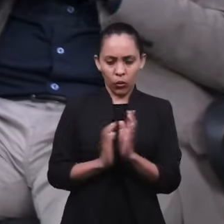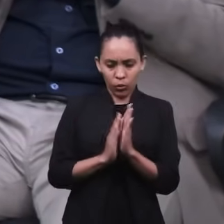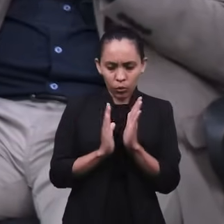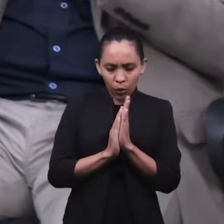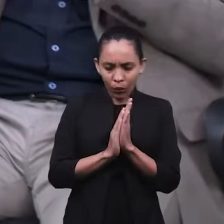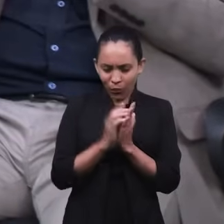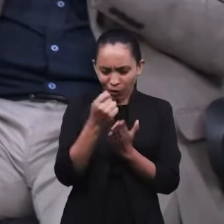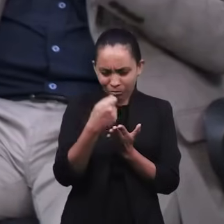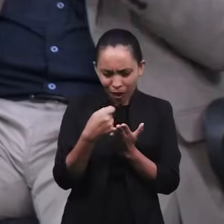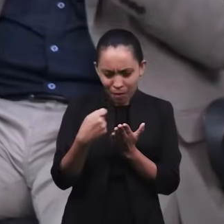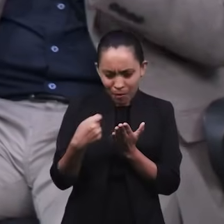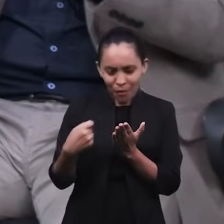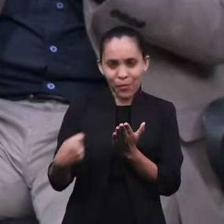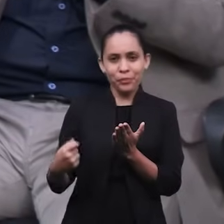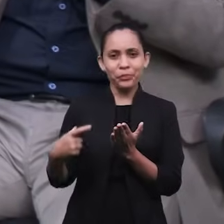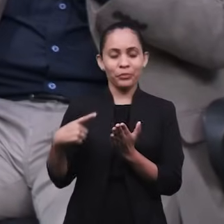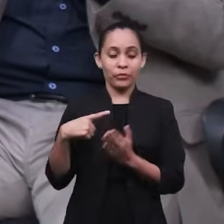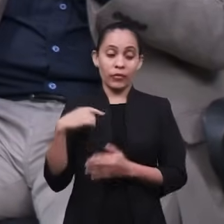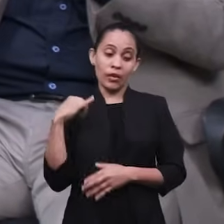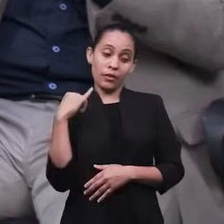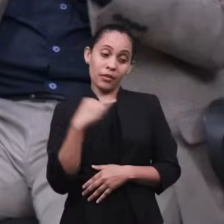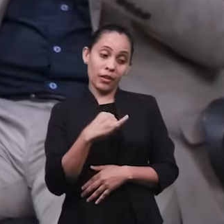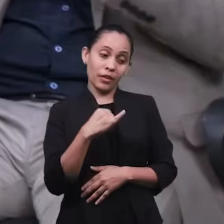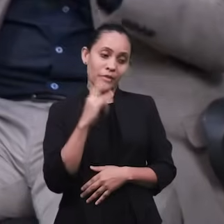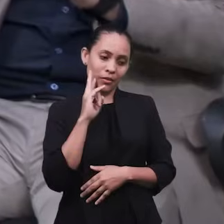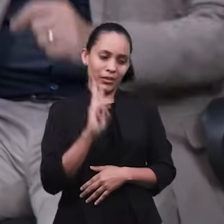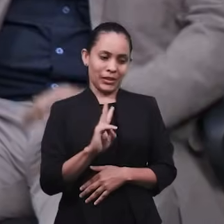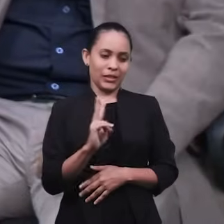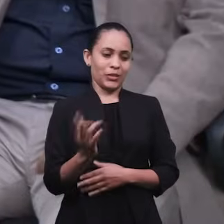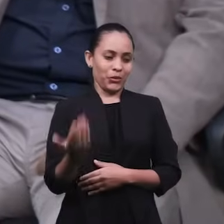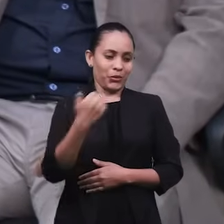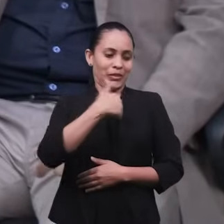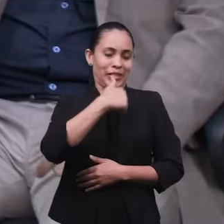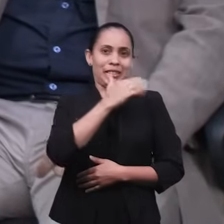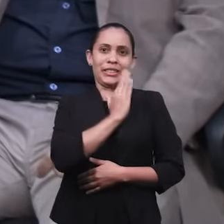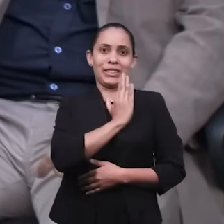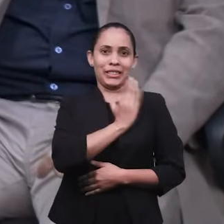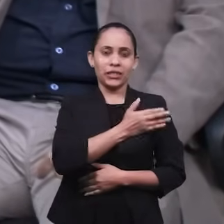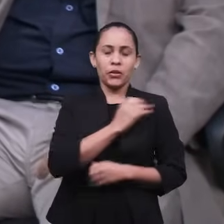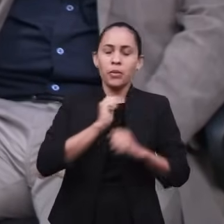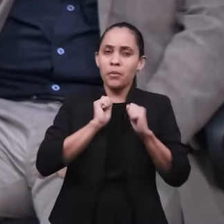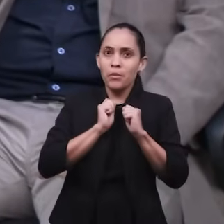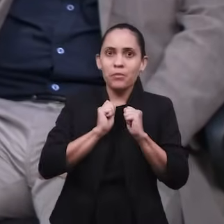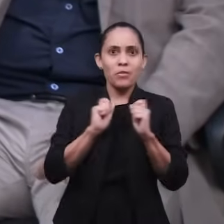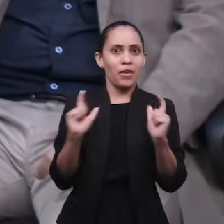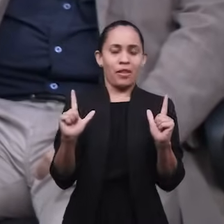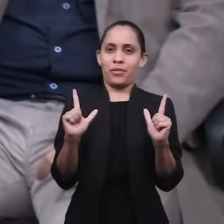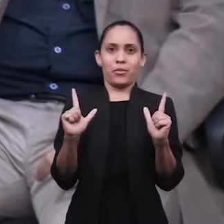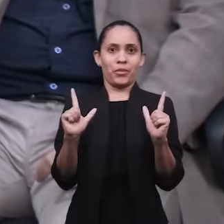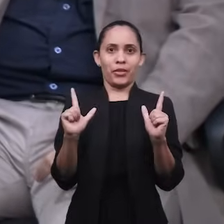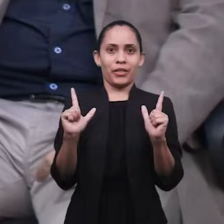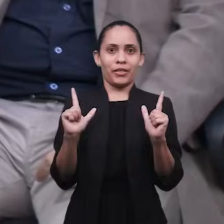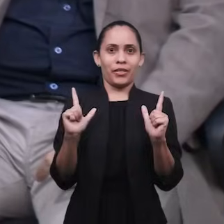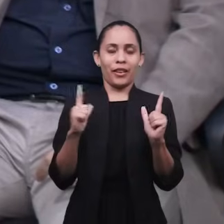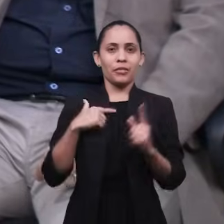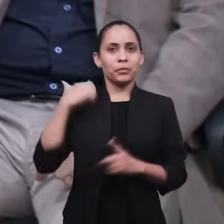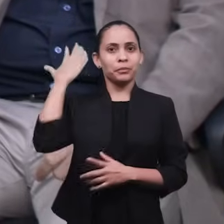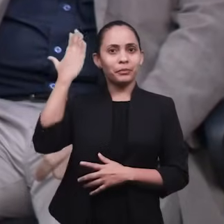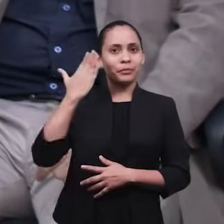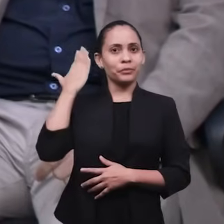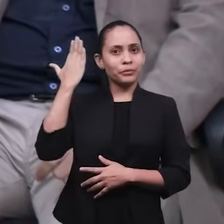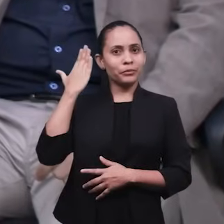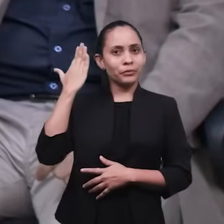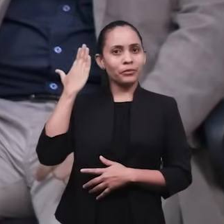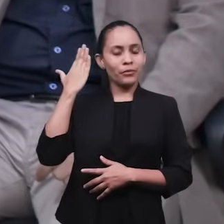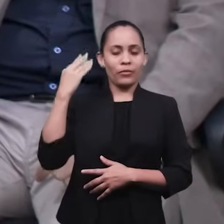Senhor dizia, olha, eu vivo em você, eu vivo em ti. E eu acordei com aquela mensagem